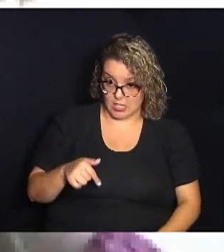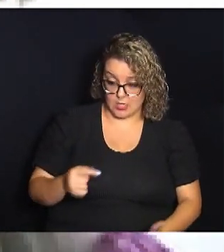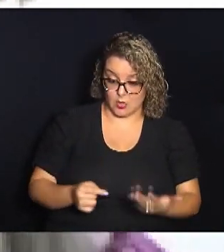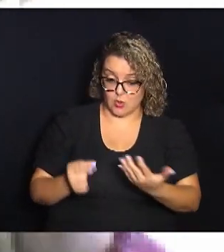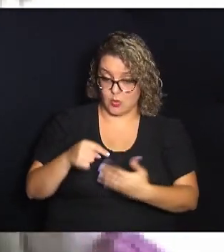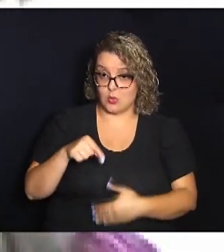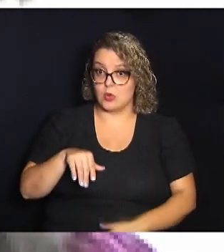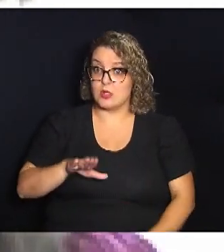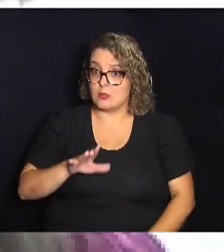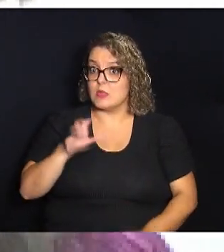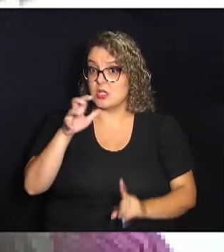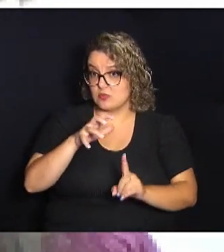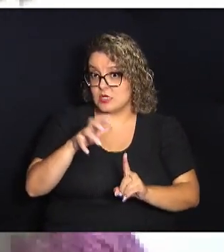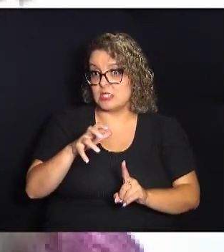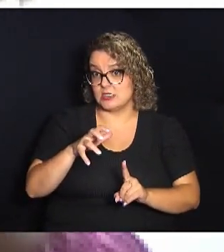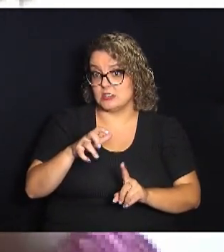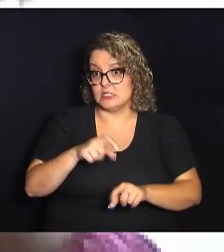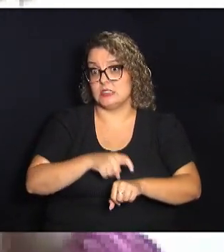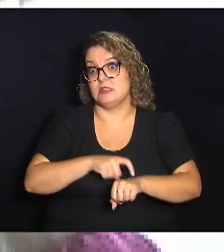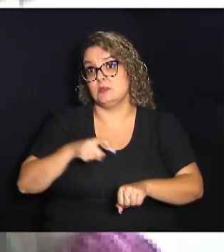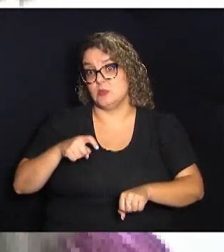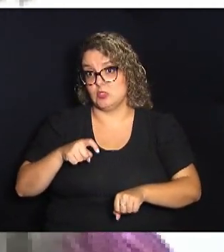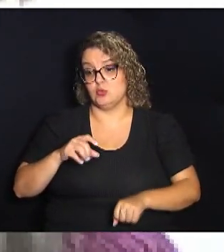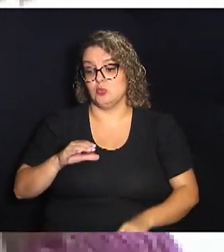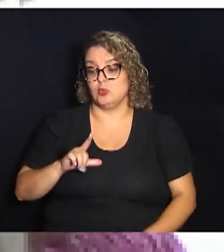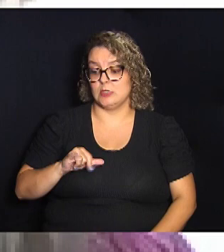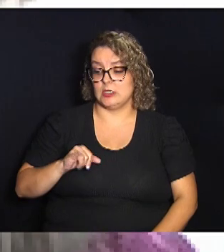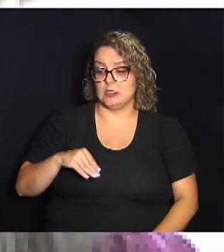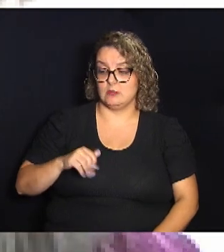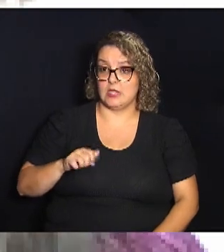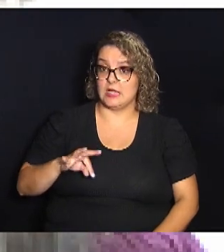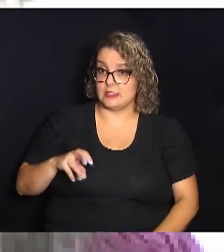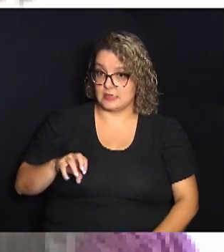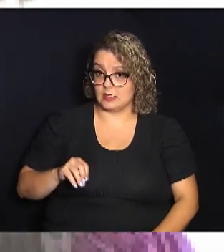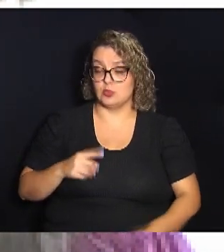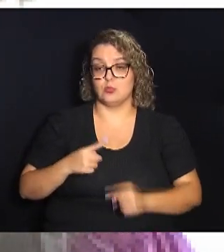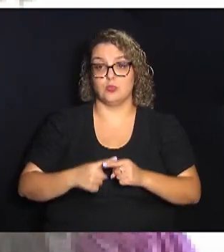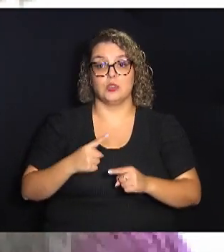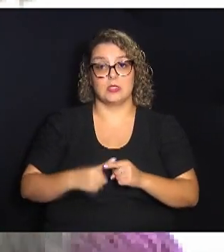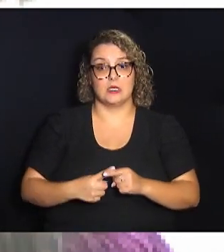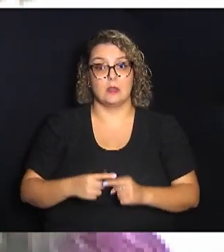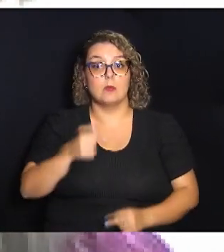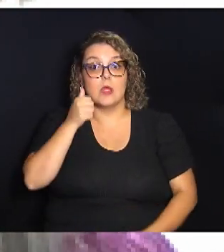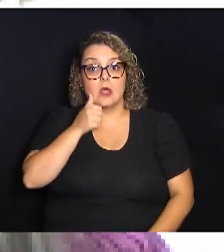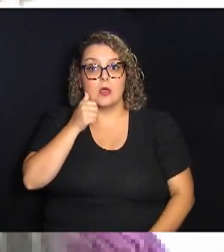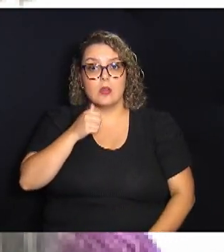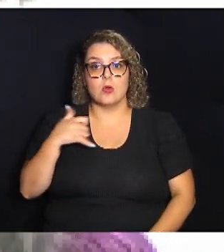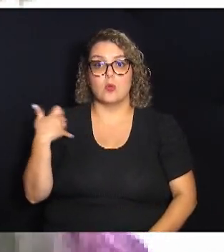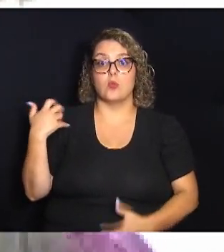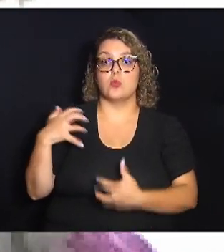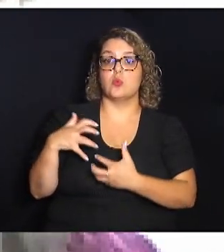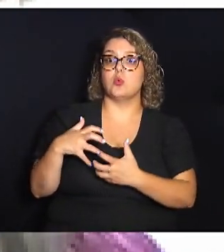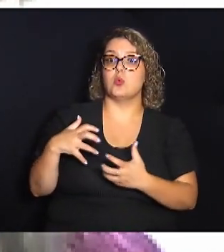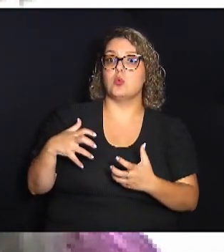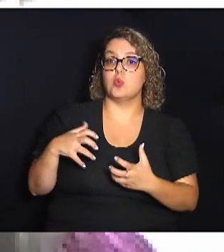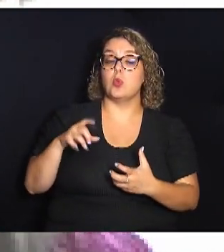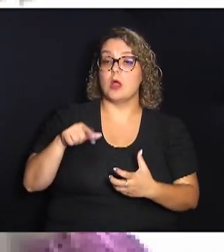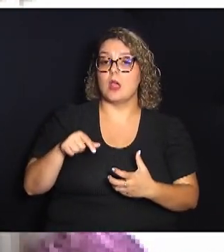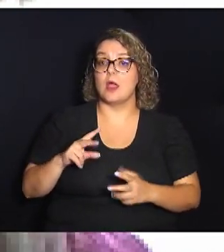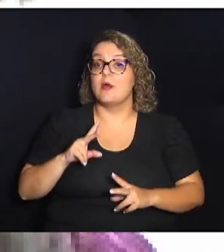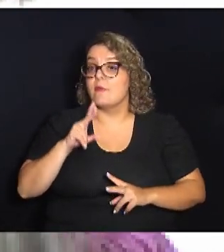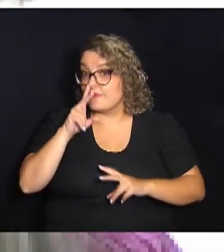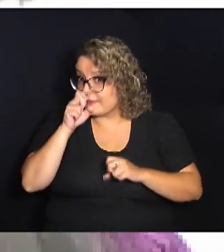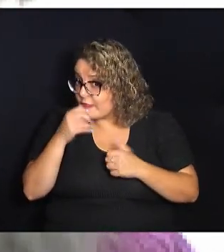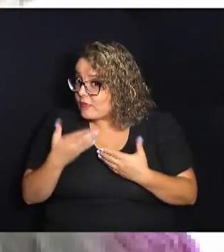são afetados nessa fase do climatério. Porque, para as mulheres, o envelhecer é um ponto muito forte,